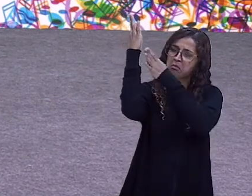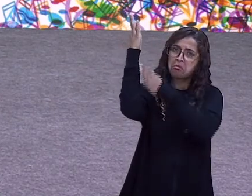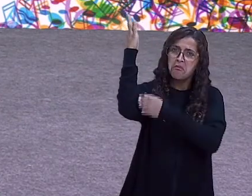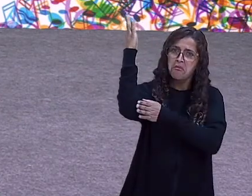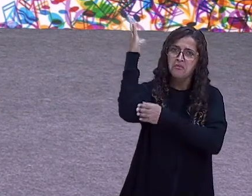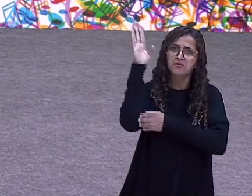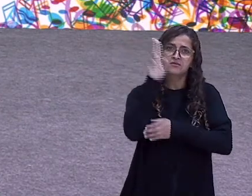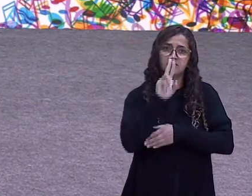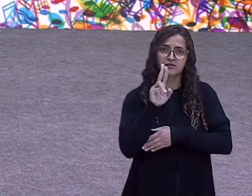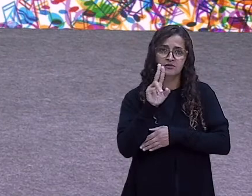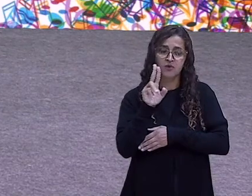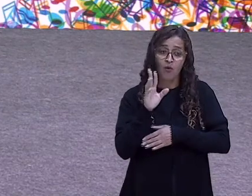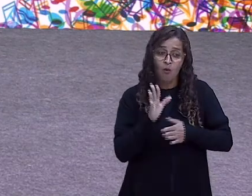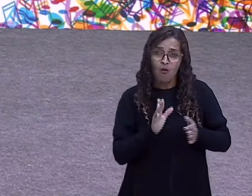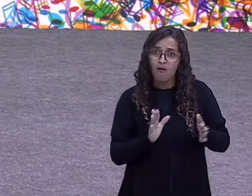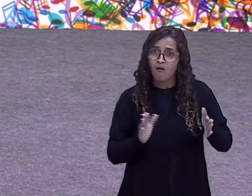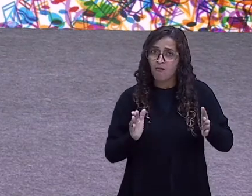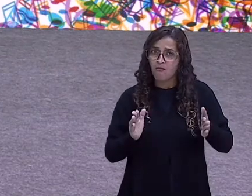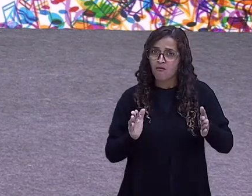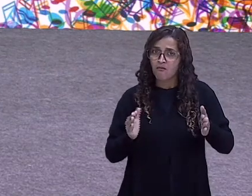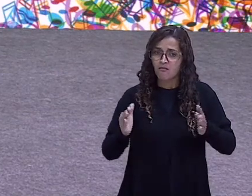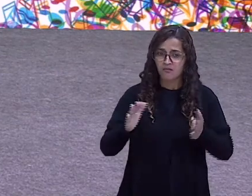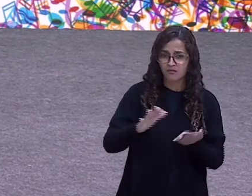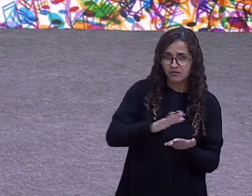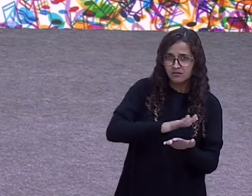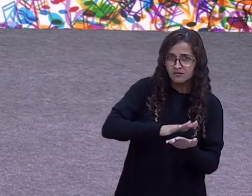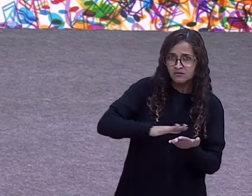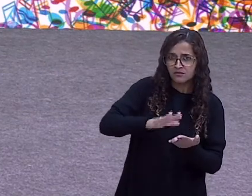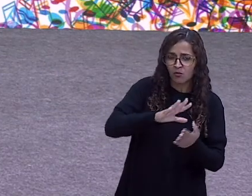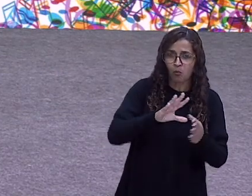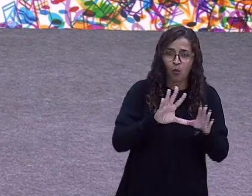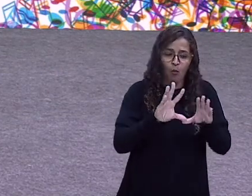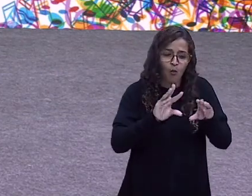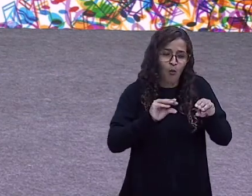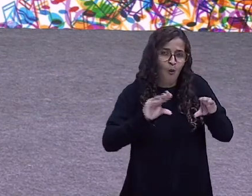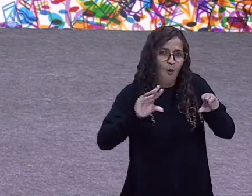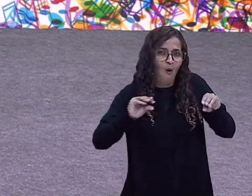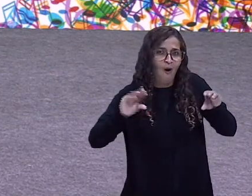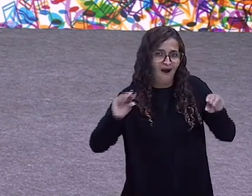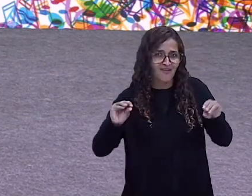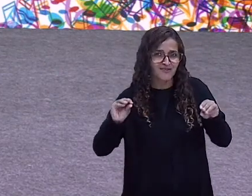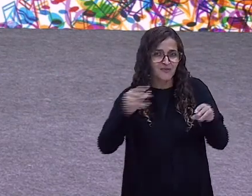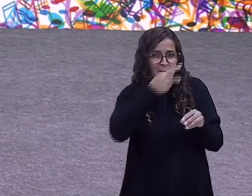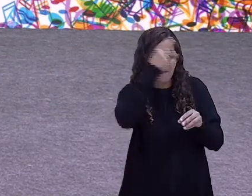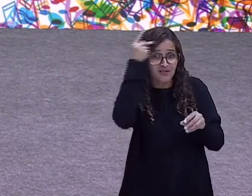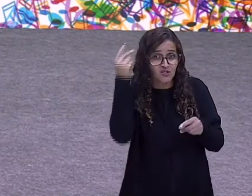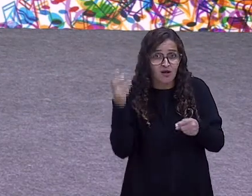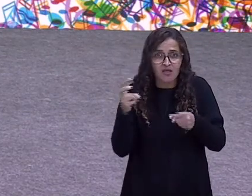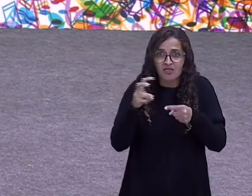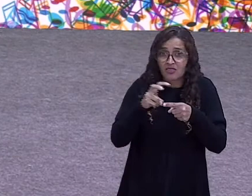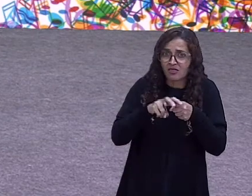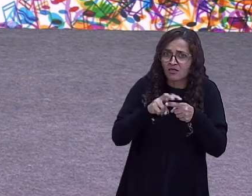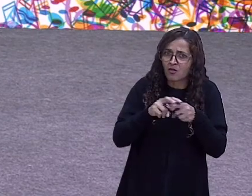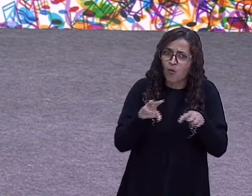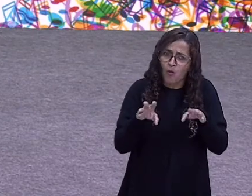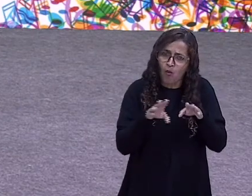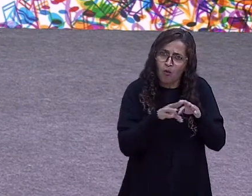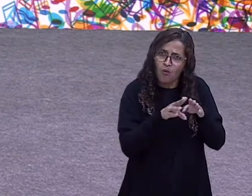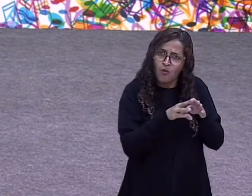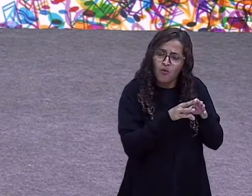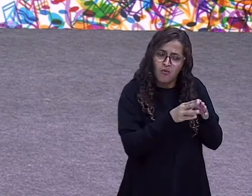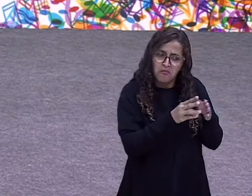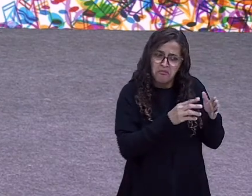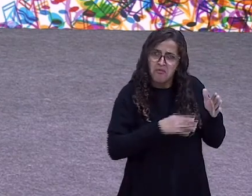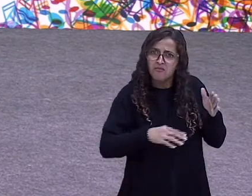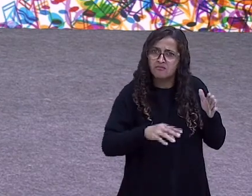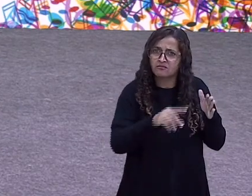na frente, com um estofado para você sentar, e aqui tem uma abertura, que é justamente ao você bater